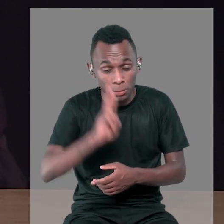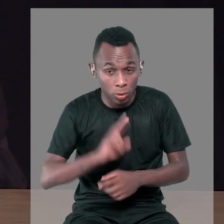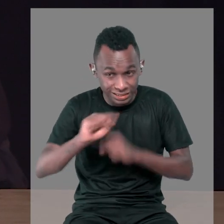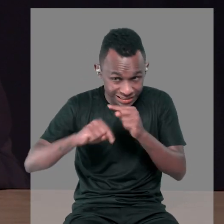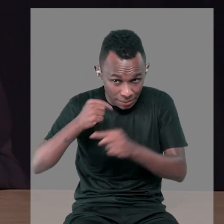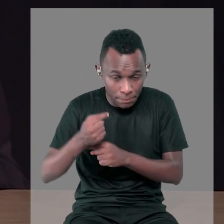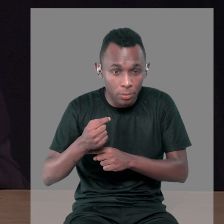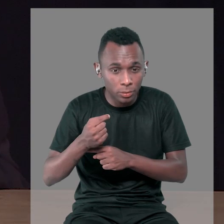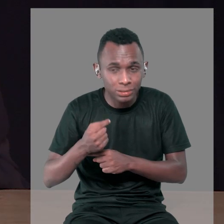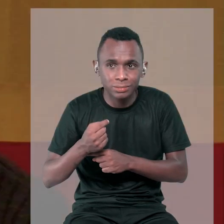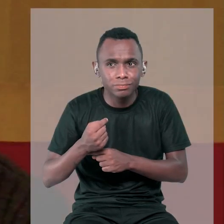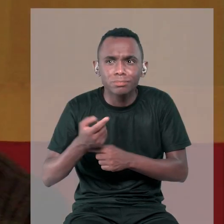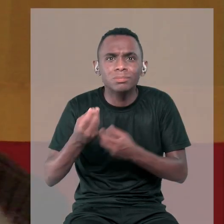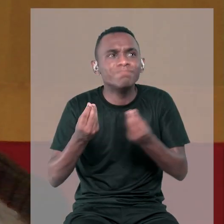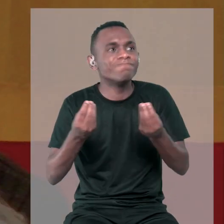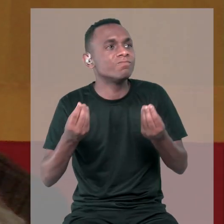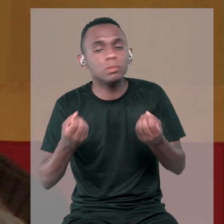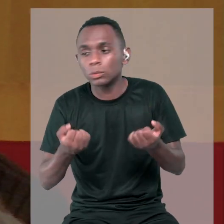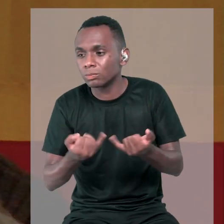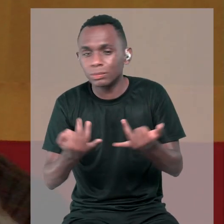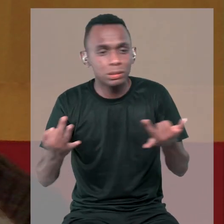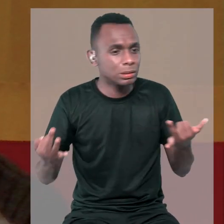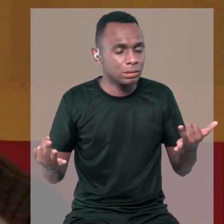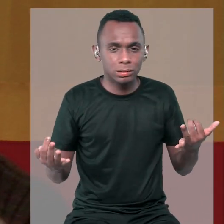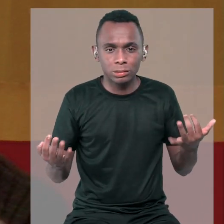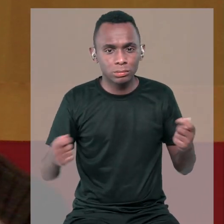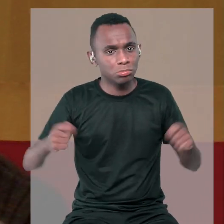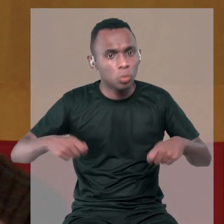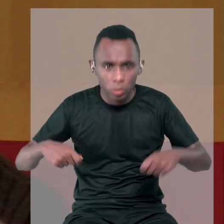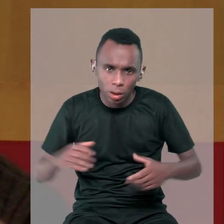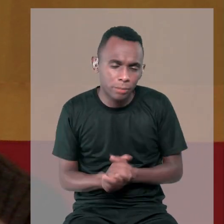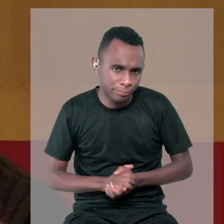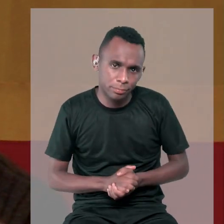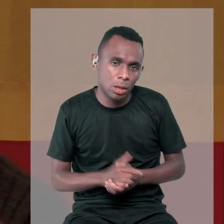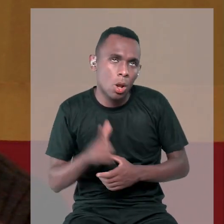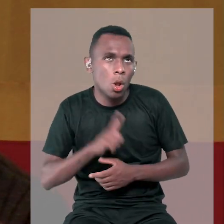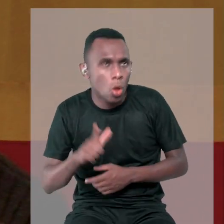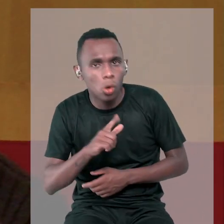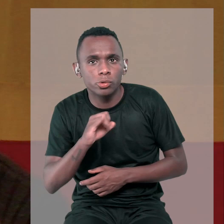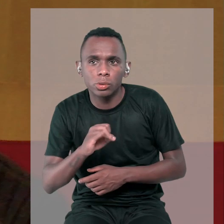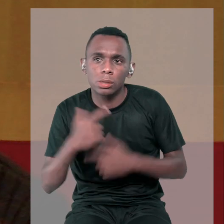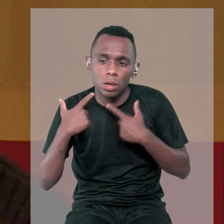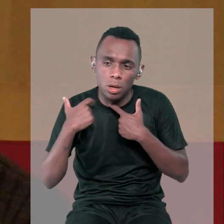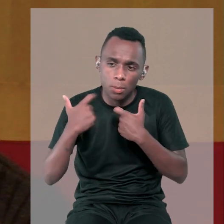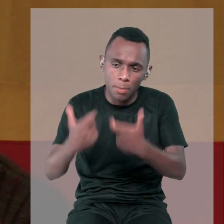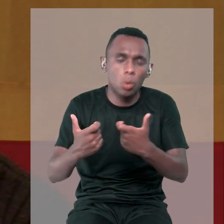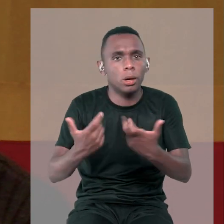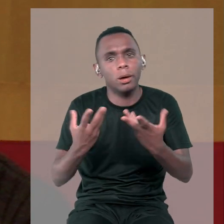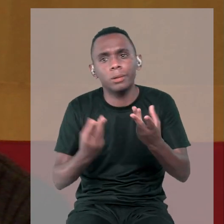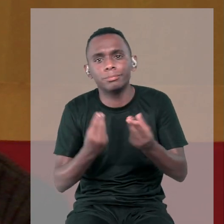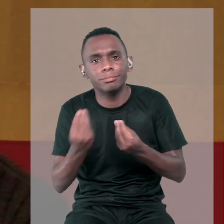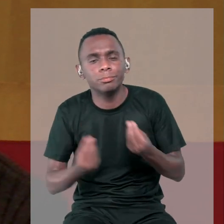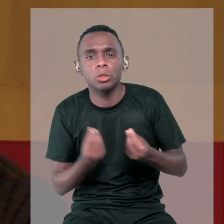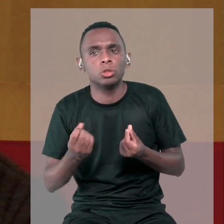é calculável. Não tem jeito, a menos, evidentemente, que seja uma guerra de tal assimetria que nem é propriamente